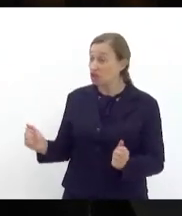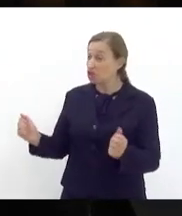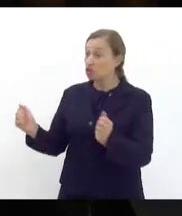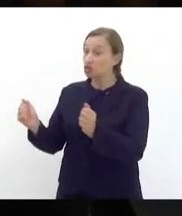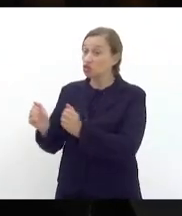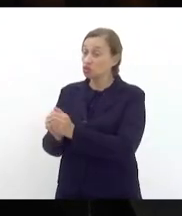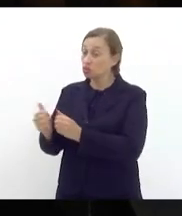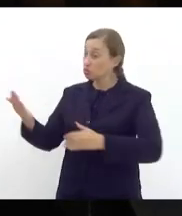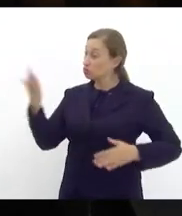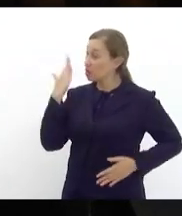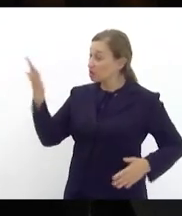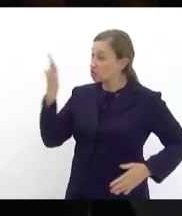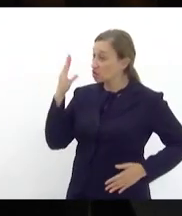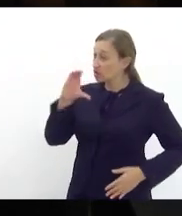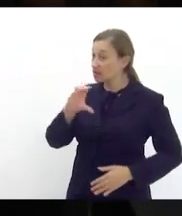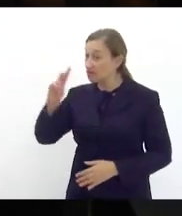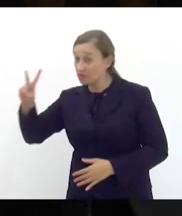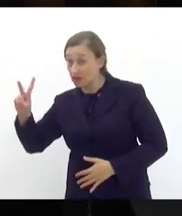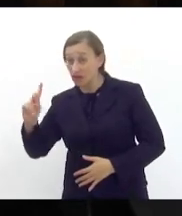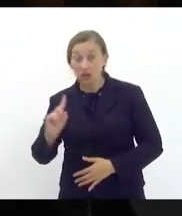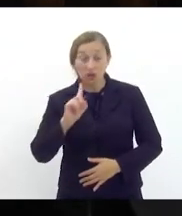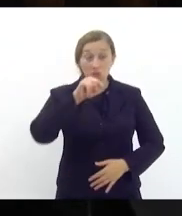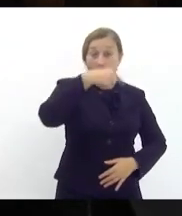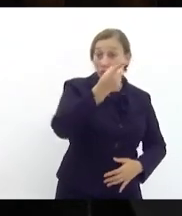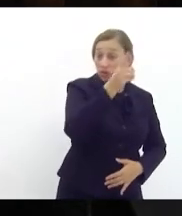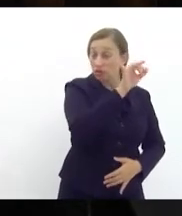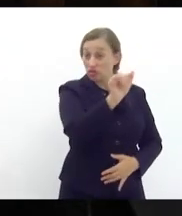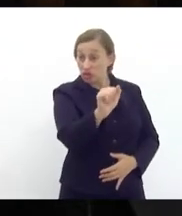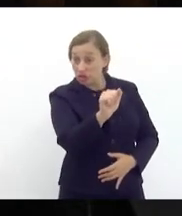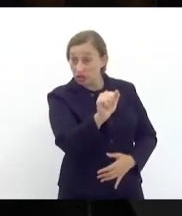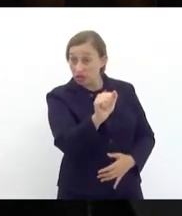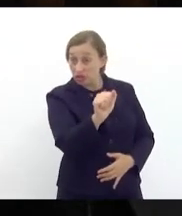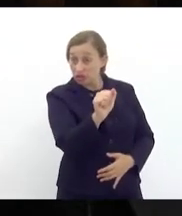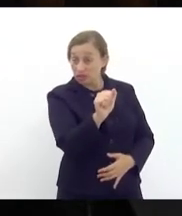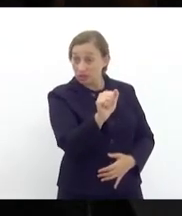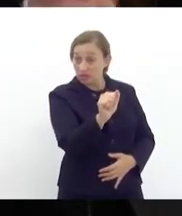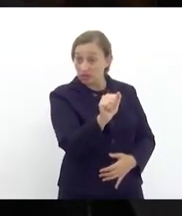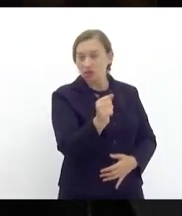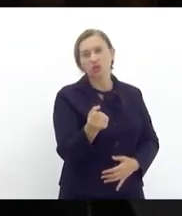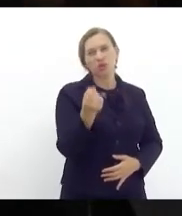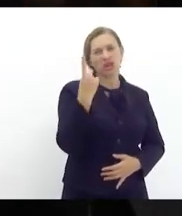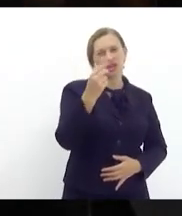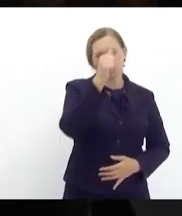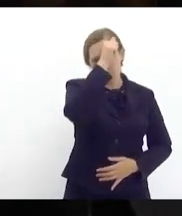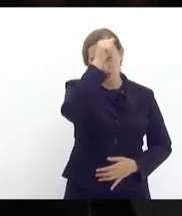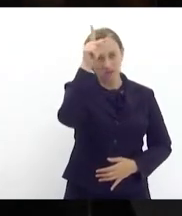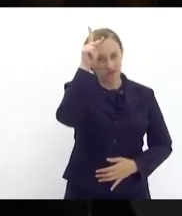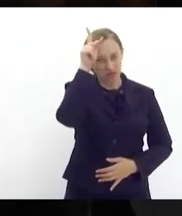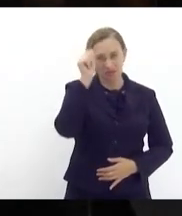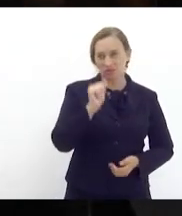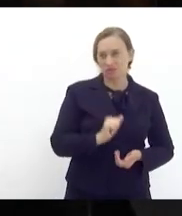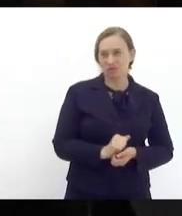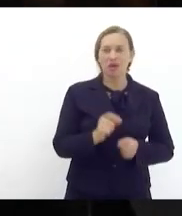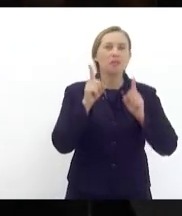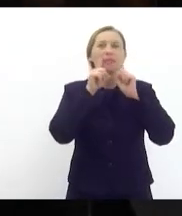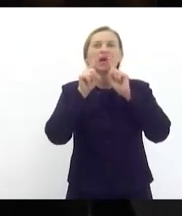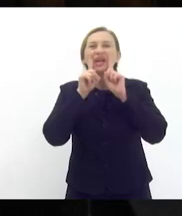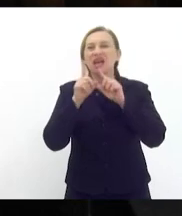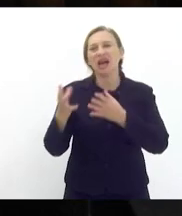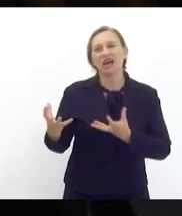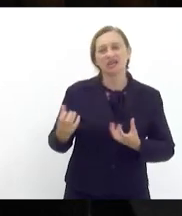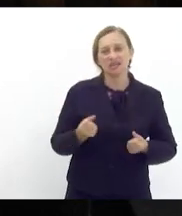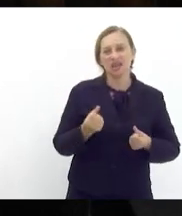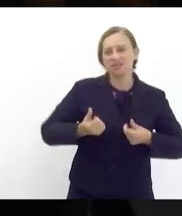desfilando na garupa de uma moto. E no dia seguinte ex-prefeitinho Maricá recebe